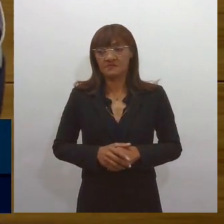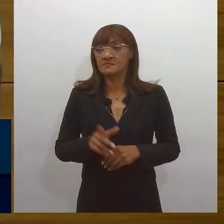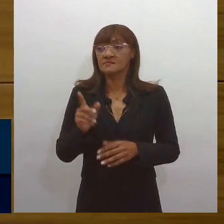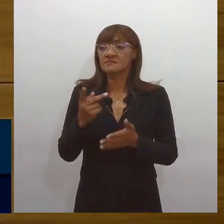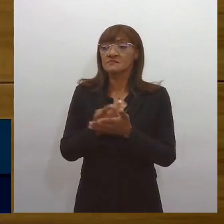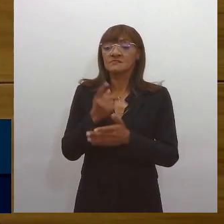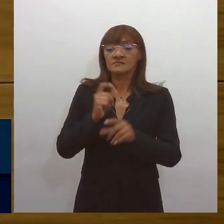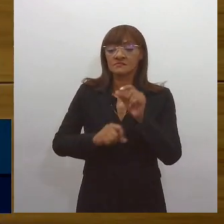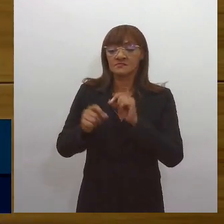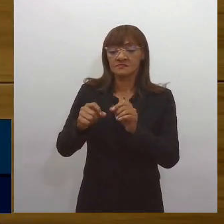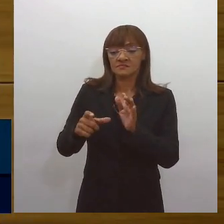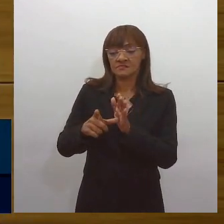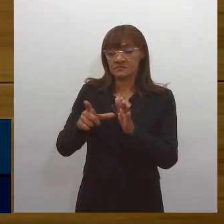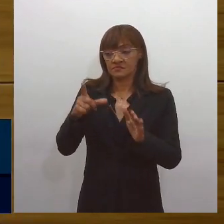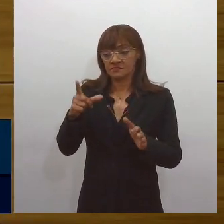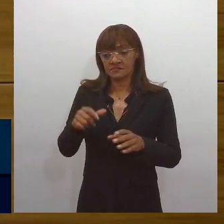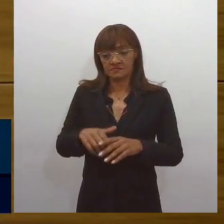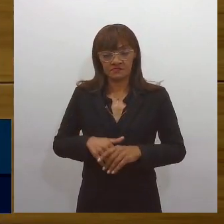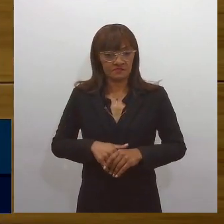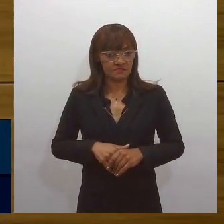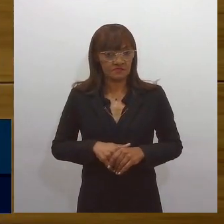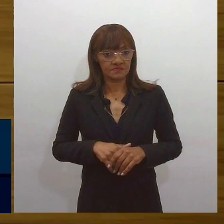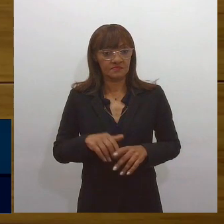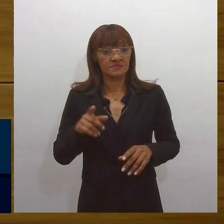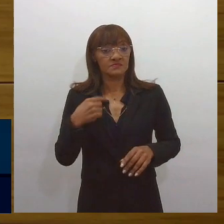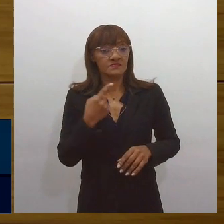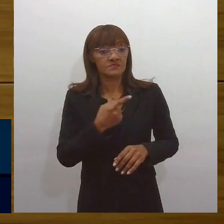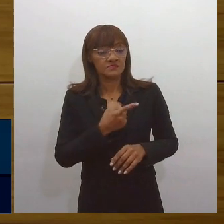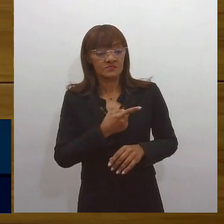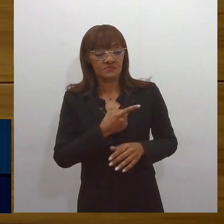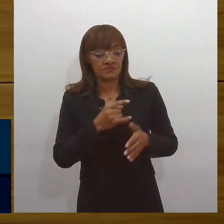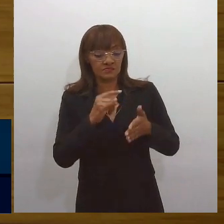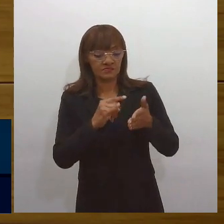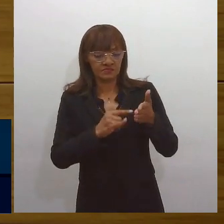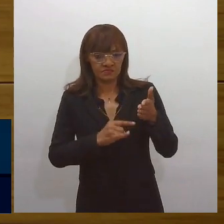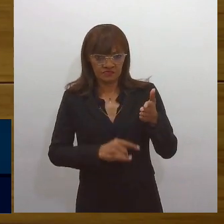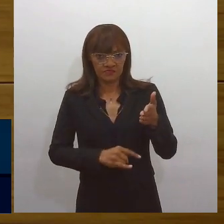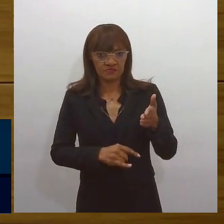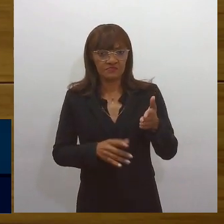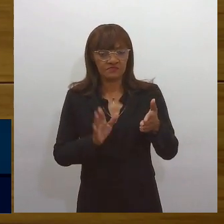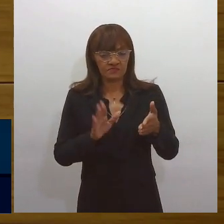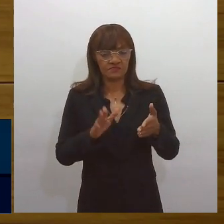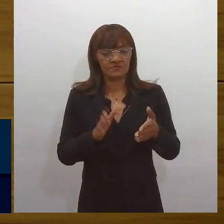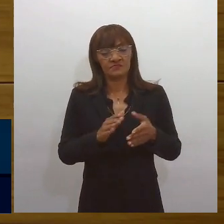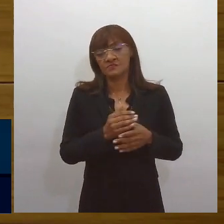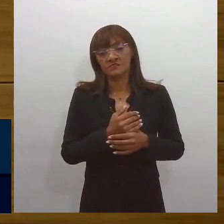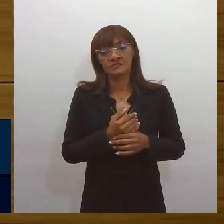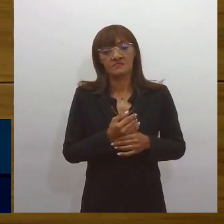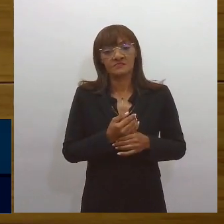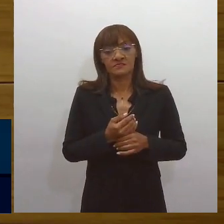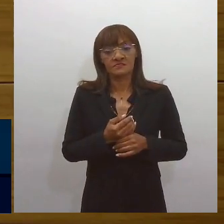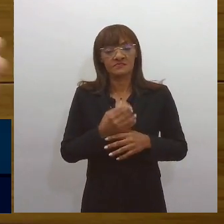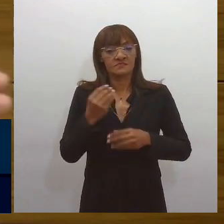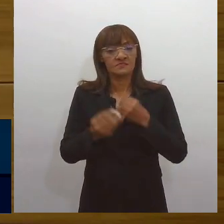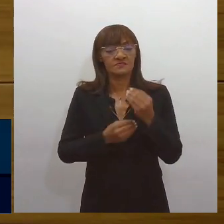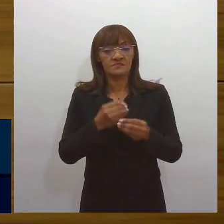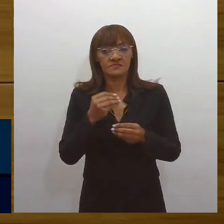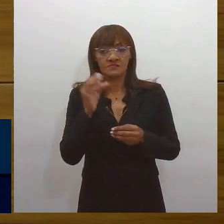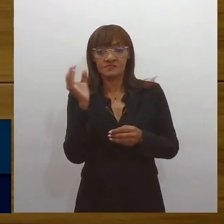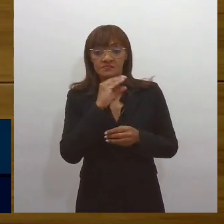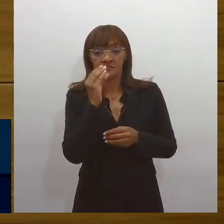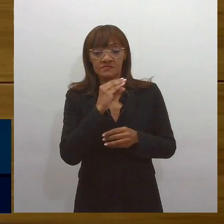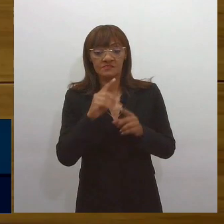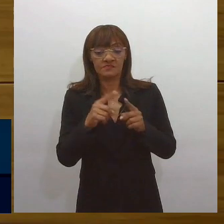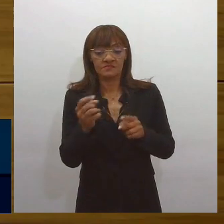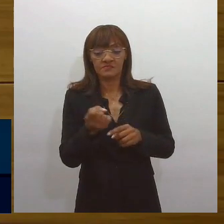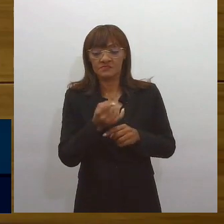tinha o contrato de de de de fiscalização eletrônica de velocidade mas ele estava com os quantitativos esgotados agora a gente tá com